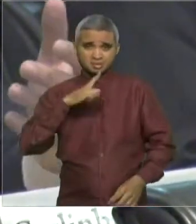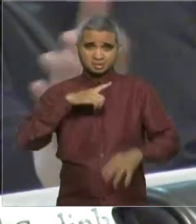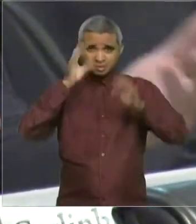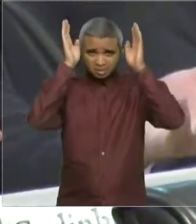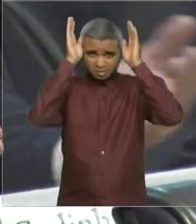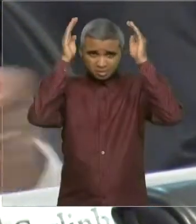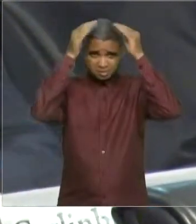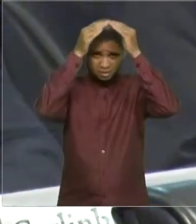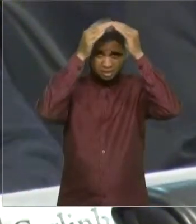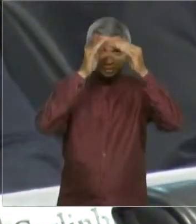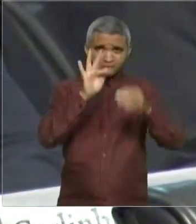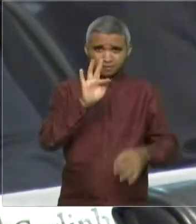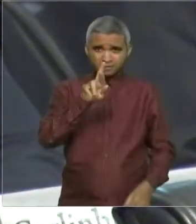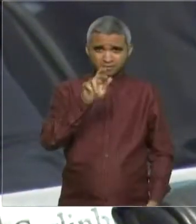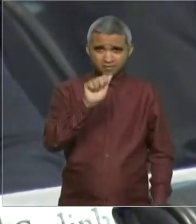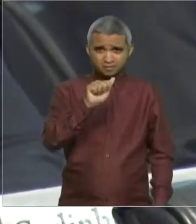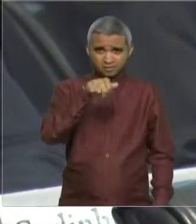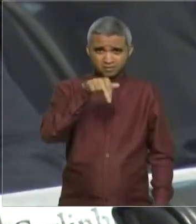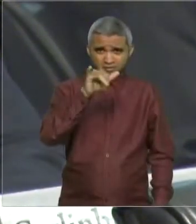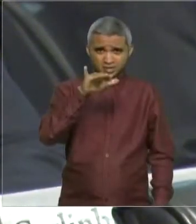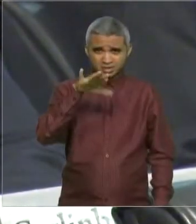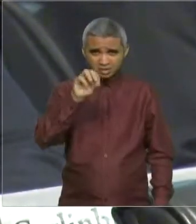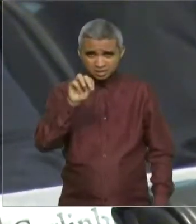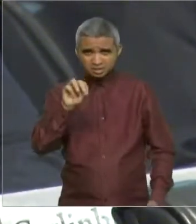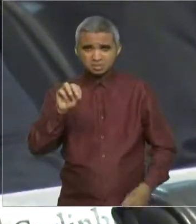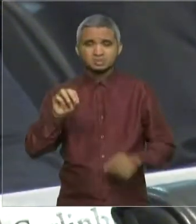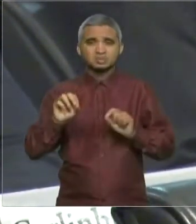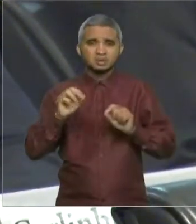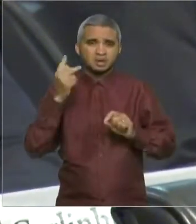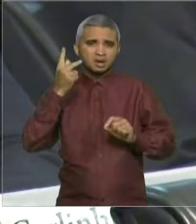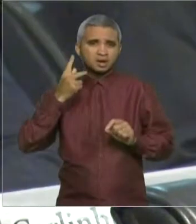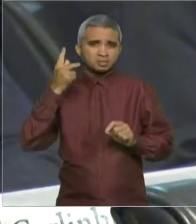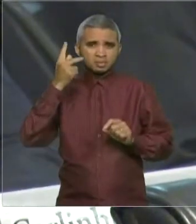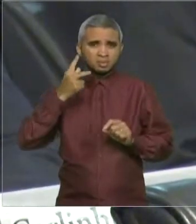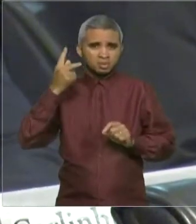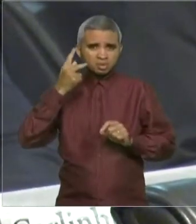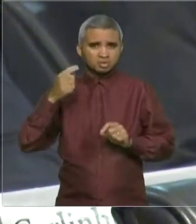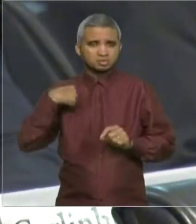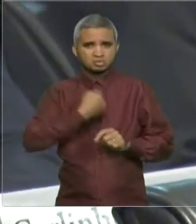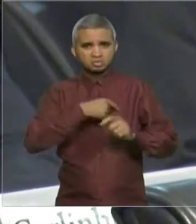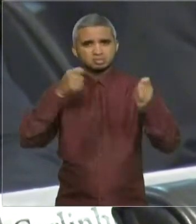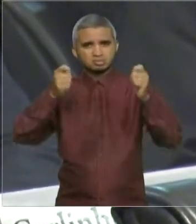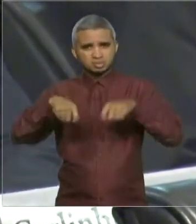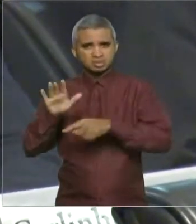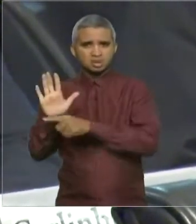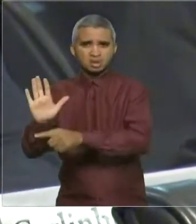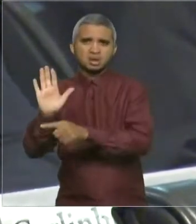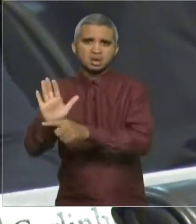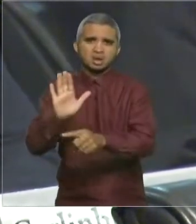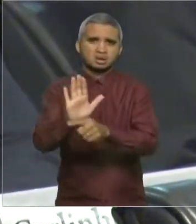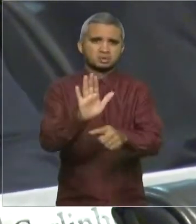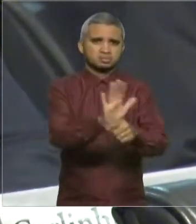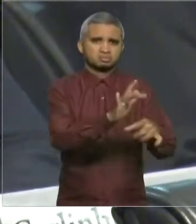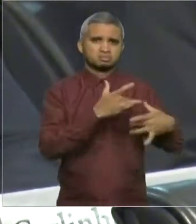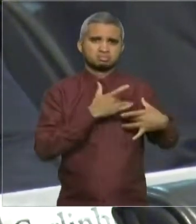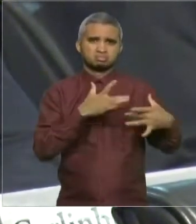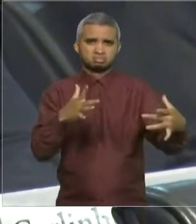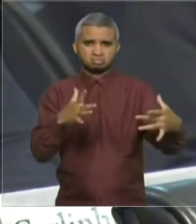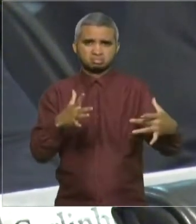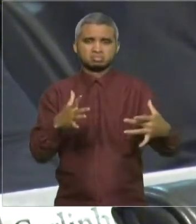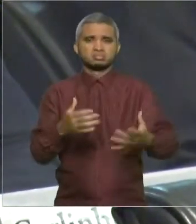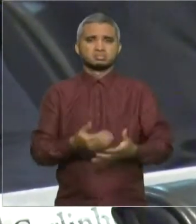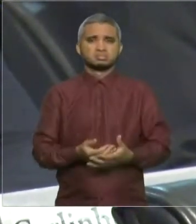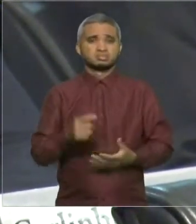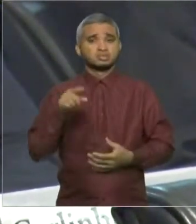meio melhor de fazer o bem comum. Por isso que nós estamos aqui, eu quero me congratular com a sua fala e dizer que você tem que continuar sempre usando